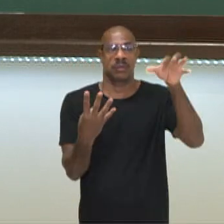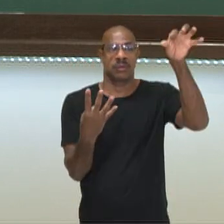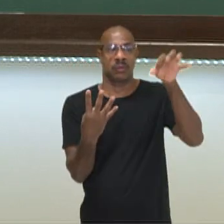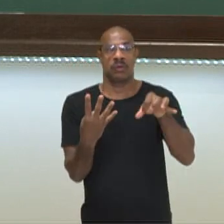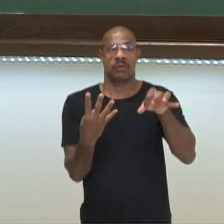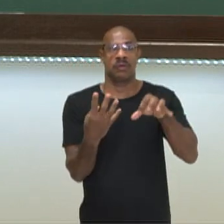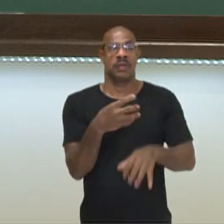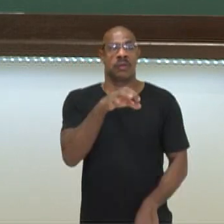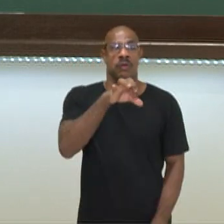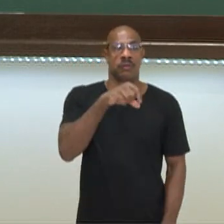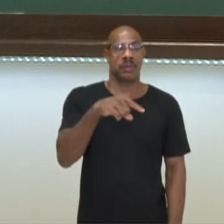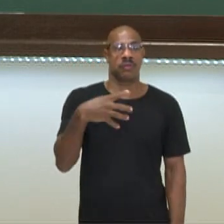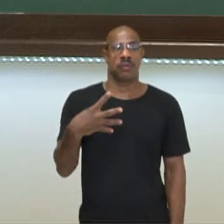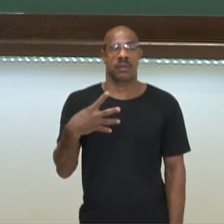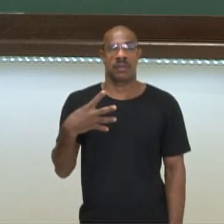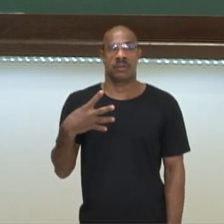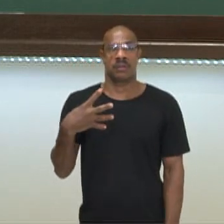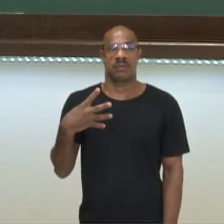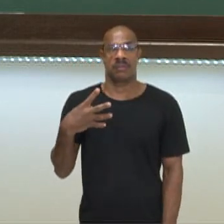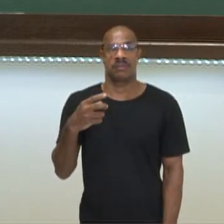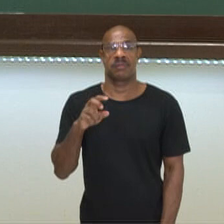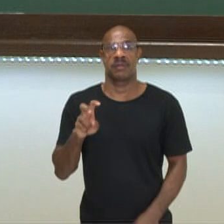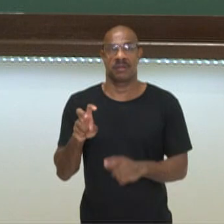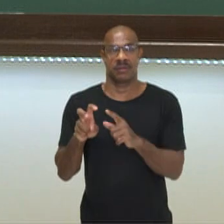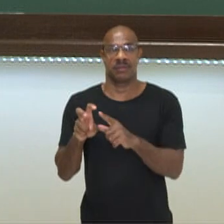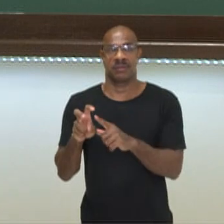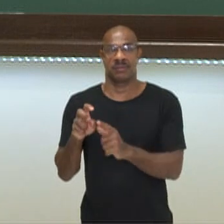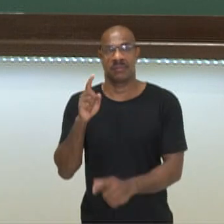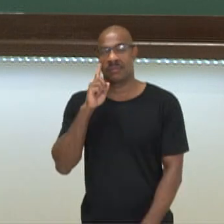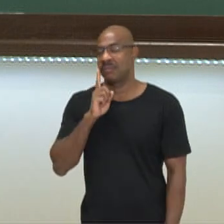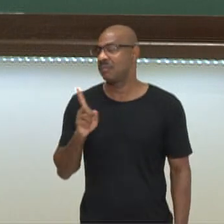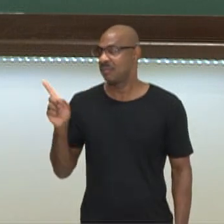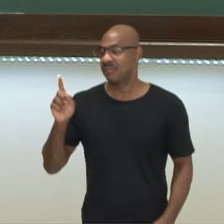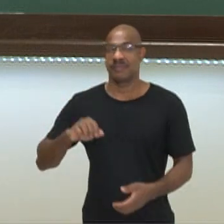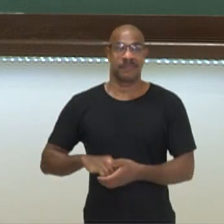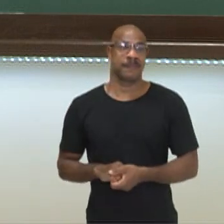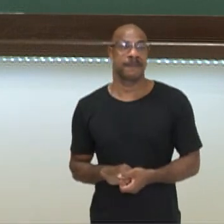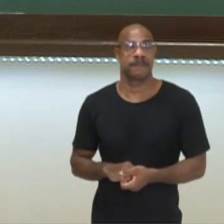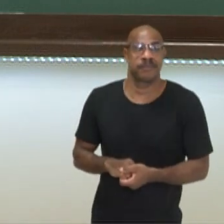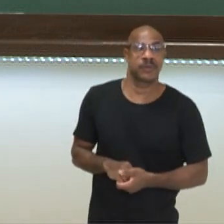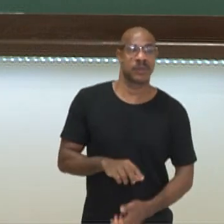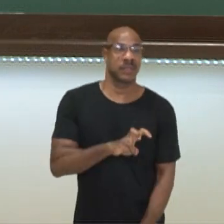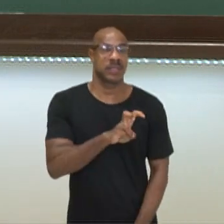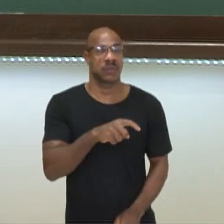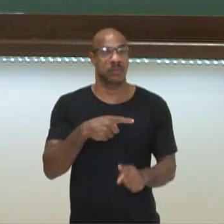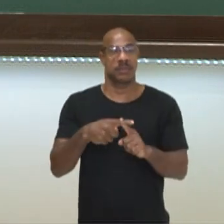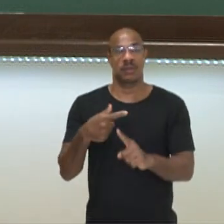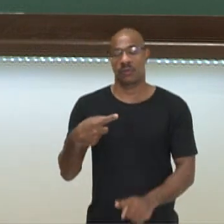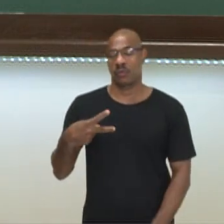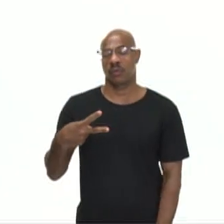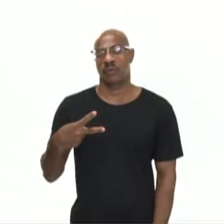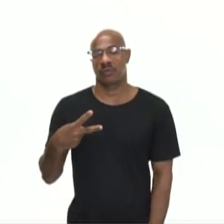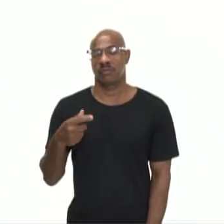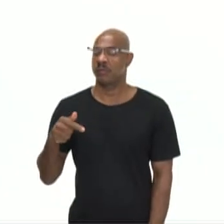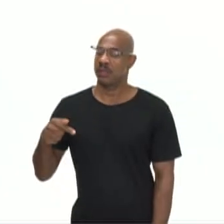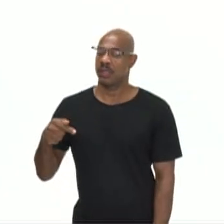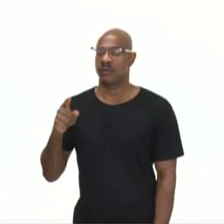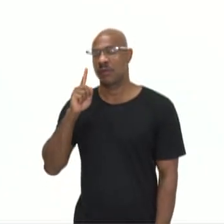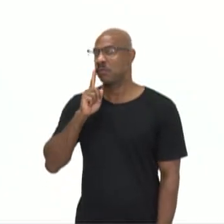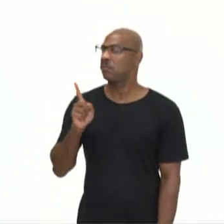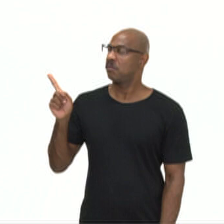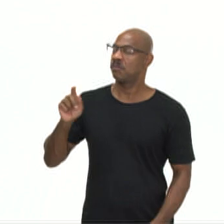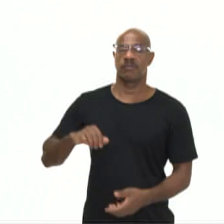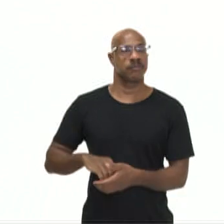4, 5. 5 mais 2, 7. 7 é igual a 7. Então, na letra A, a opção de